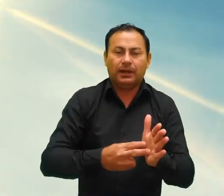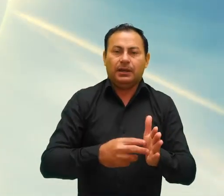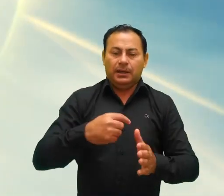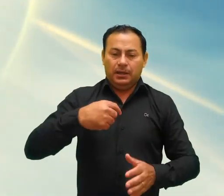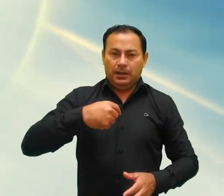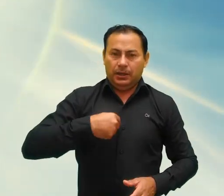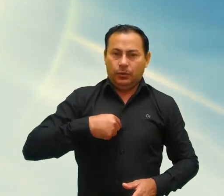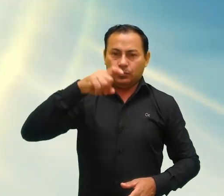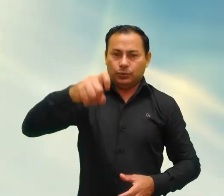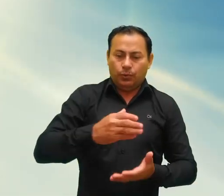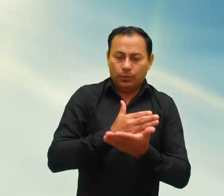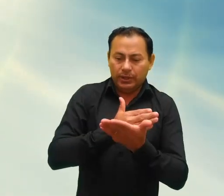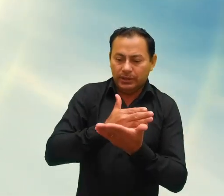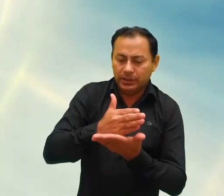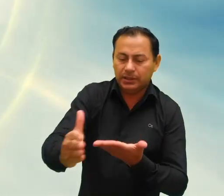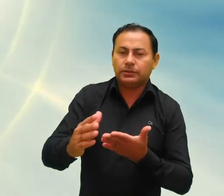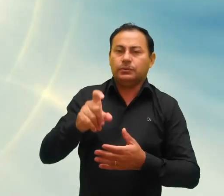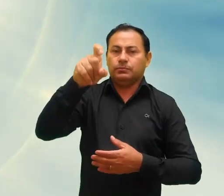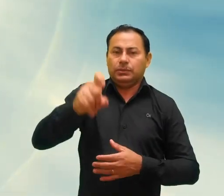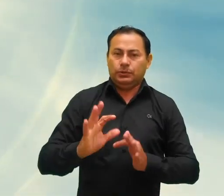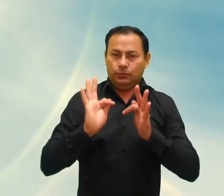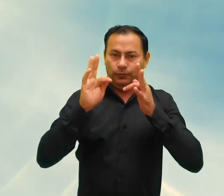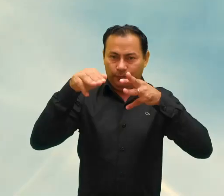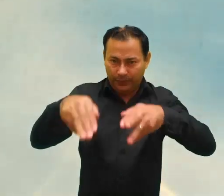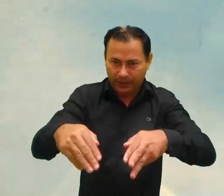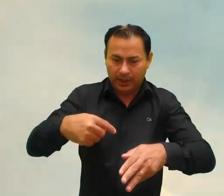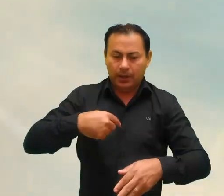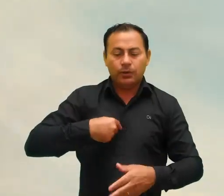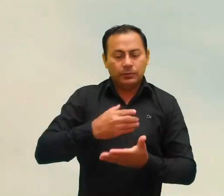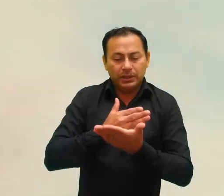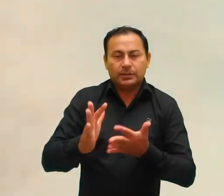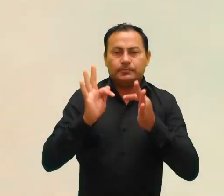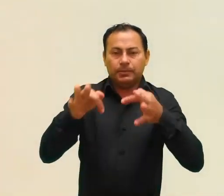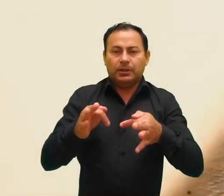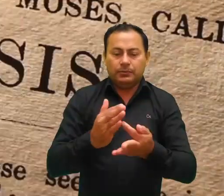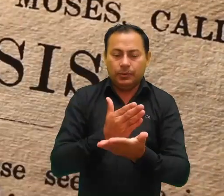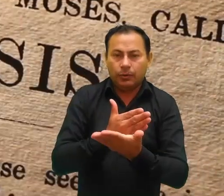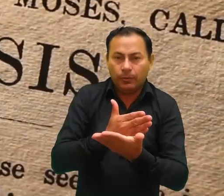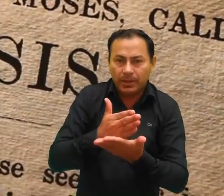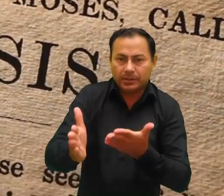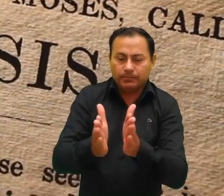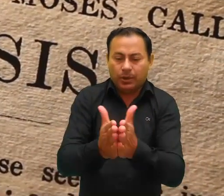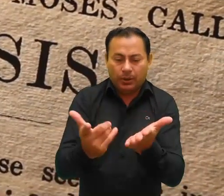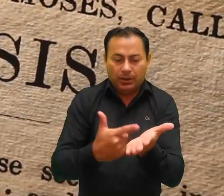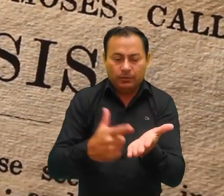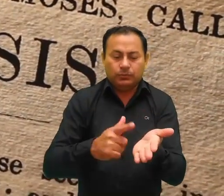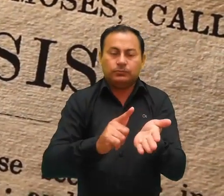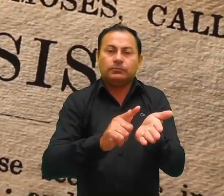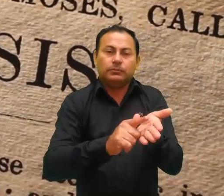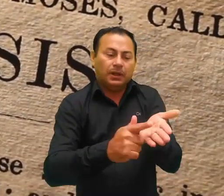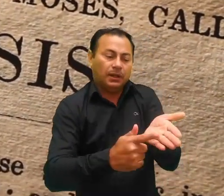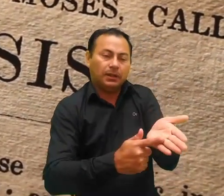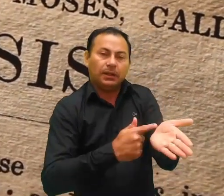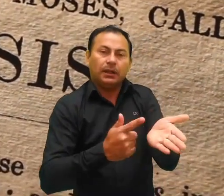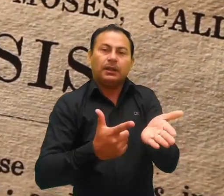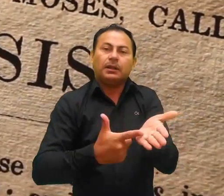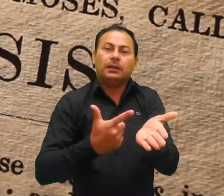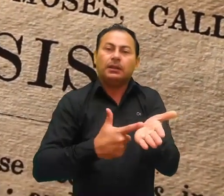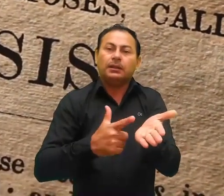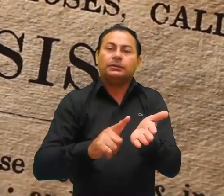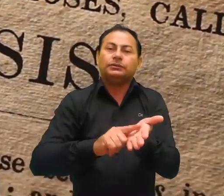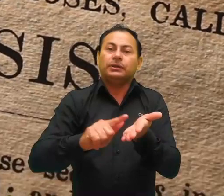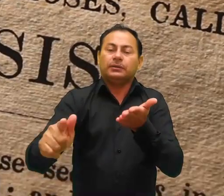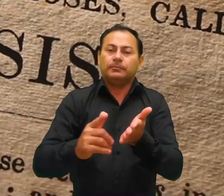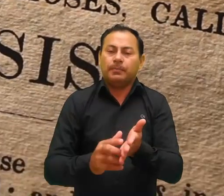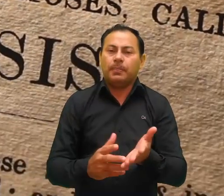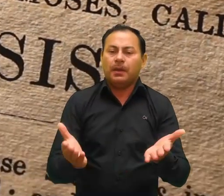é a mesma coisa que dizer "Eu sou o início e o fim". Iniciamos nosso curso com o livro de Gênesis, que significa começo, e estamos